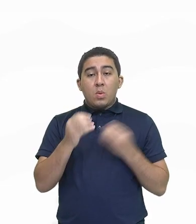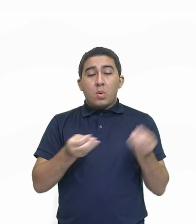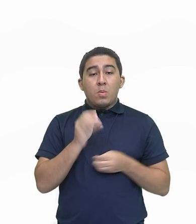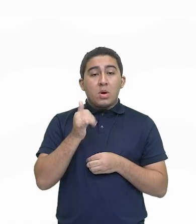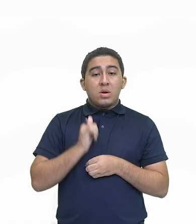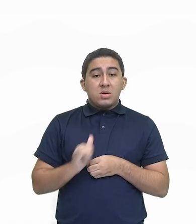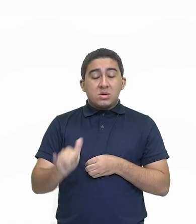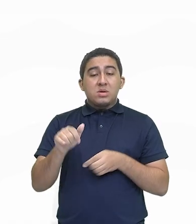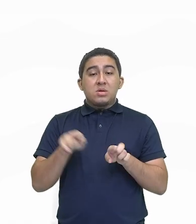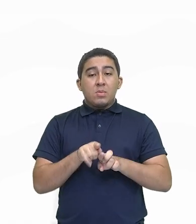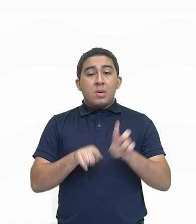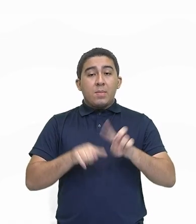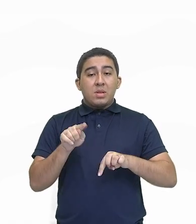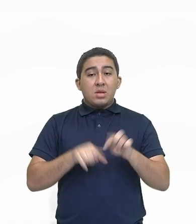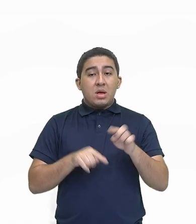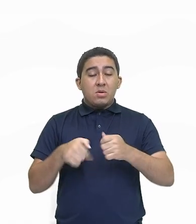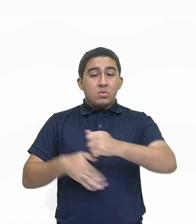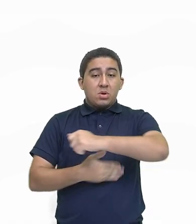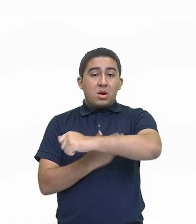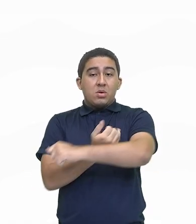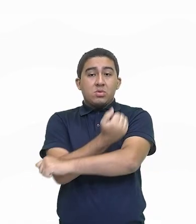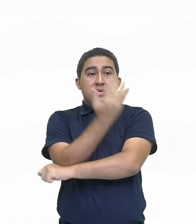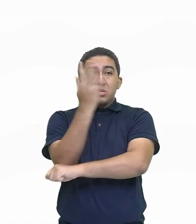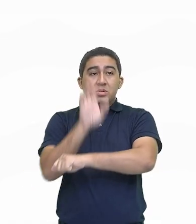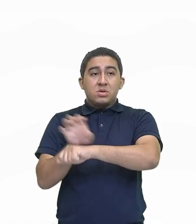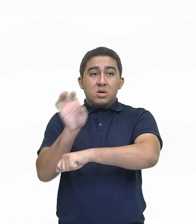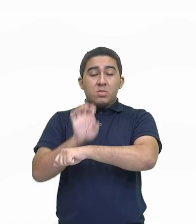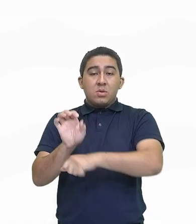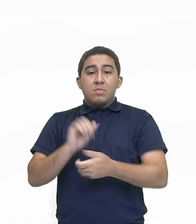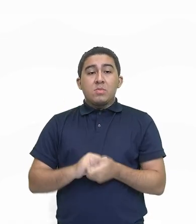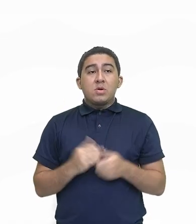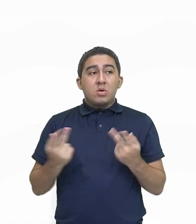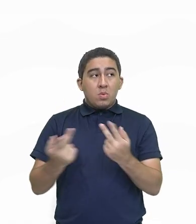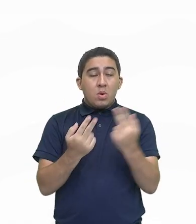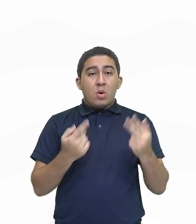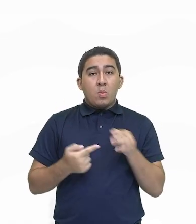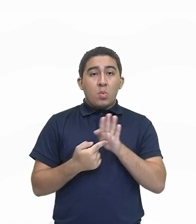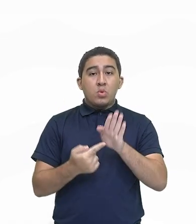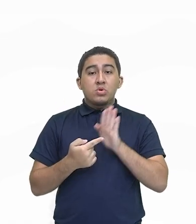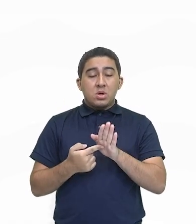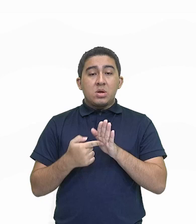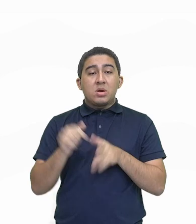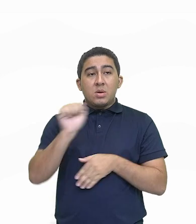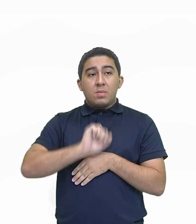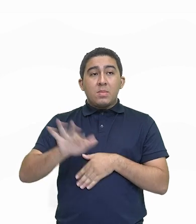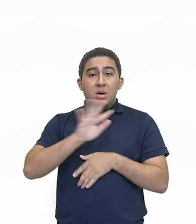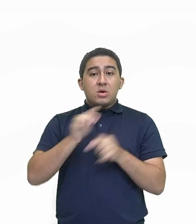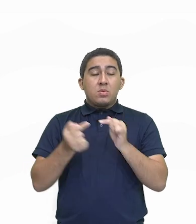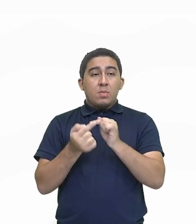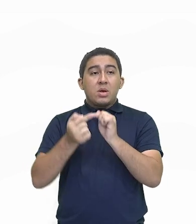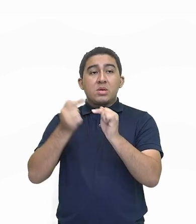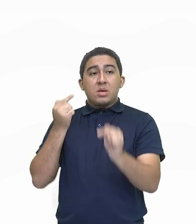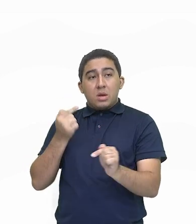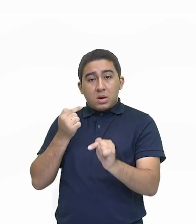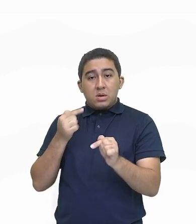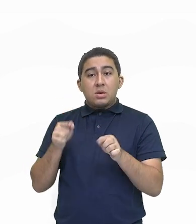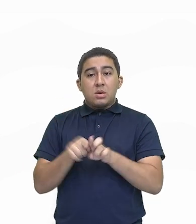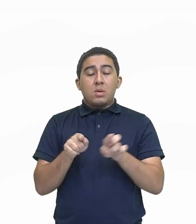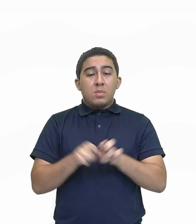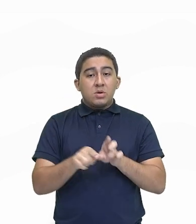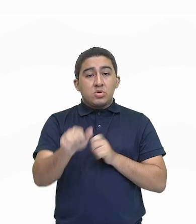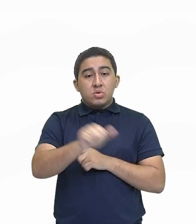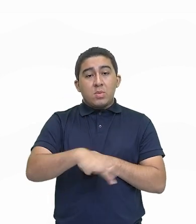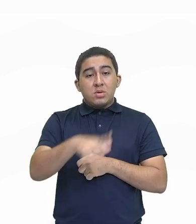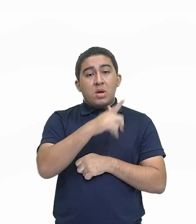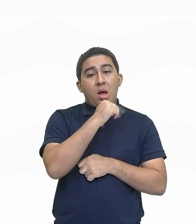de energia e matéria nos ecossistemas. Conforme eu apresentei nas ilustrações ali passadas de ambiente terrestre